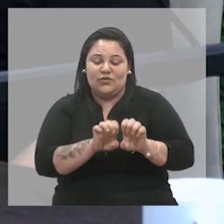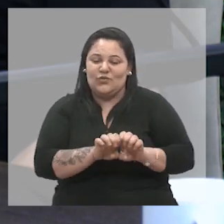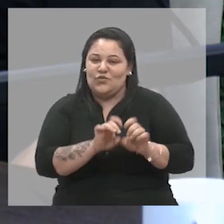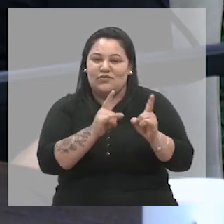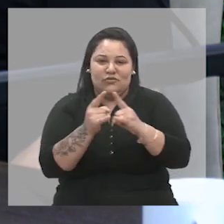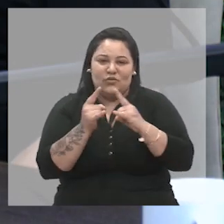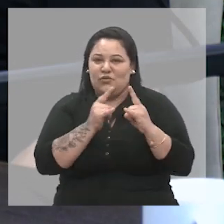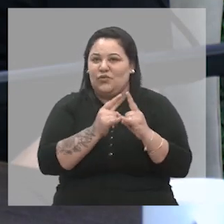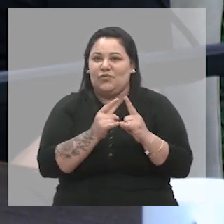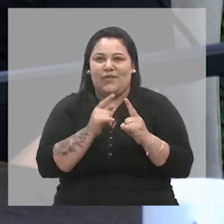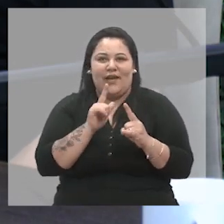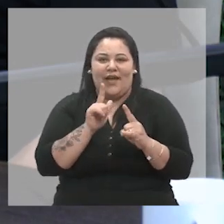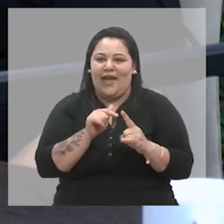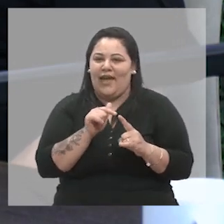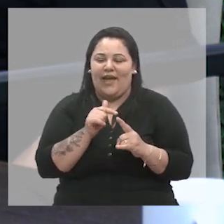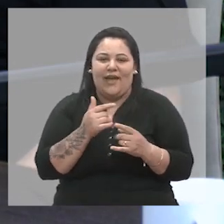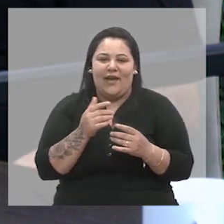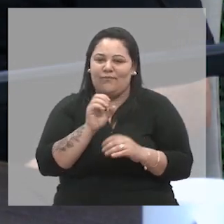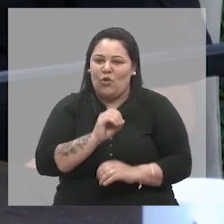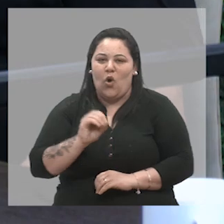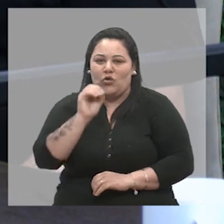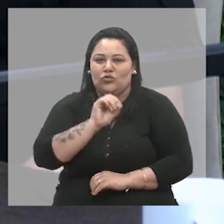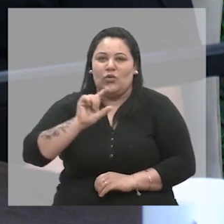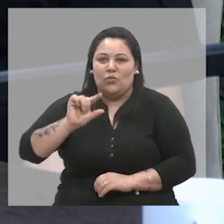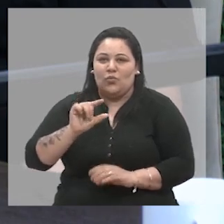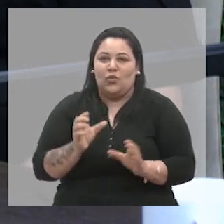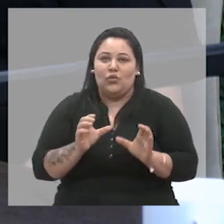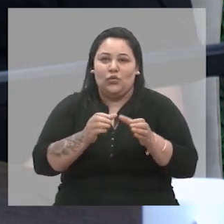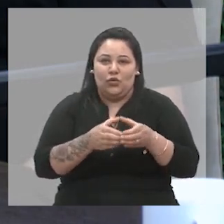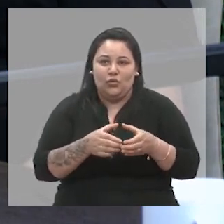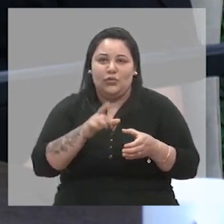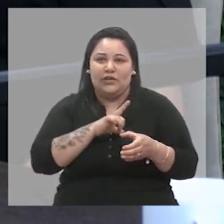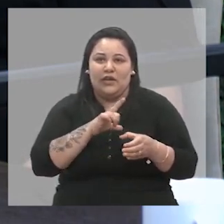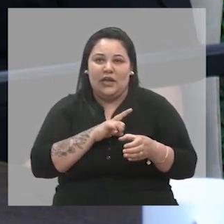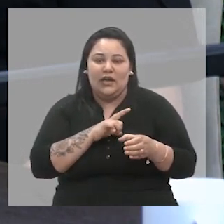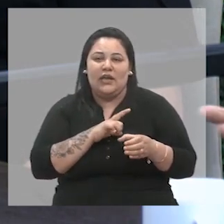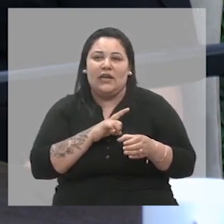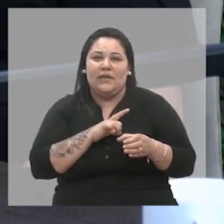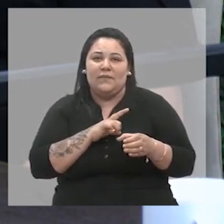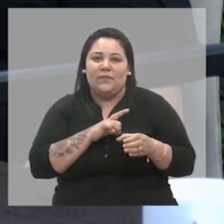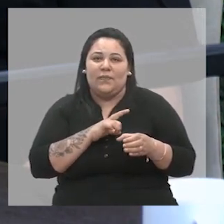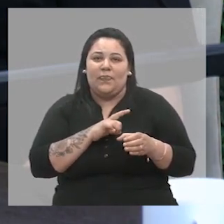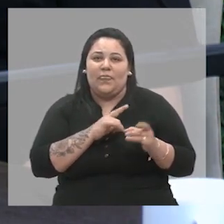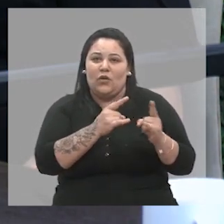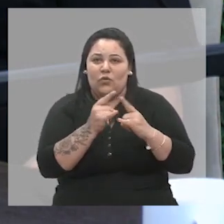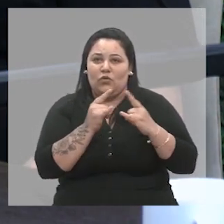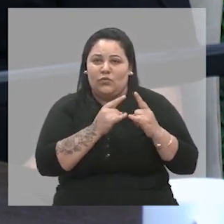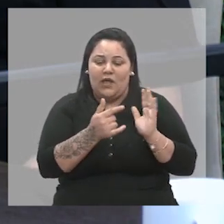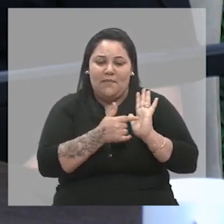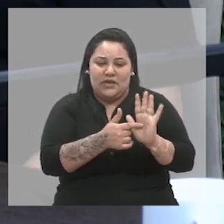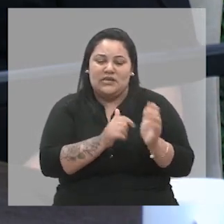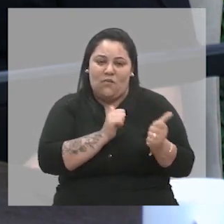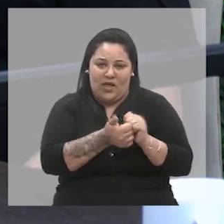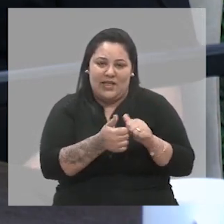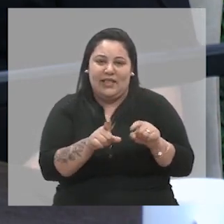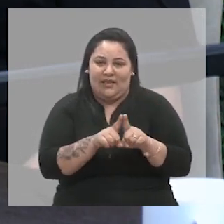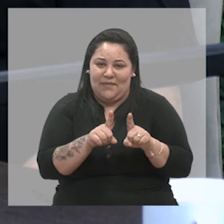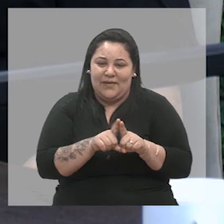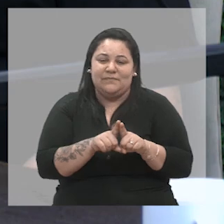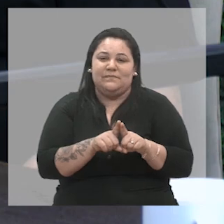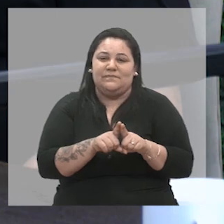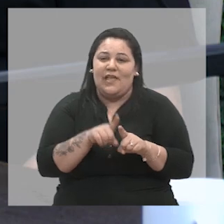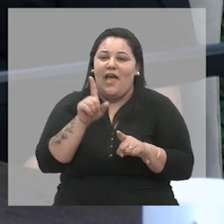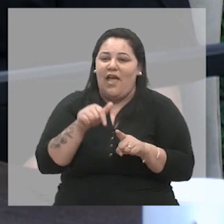estrutura do clube, é algo absurdo, assim, são poucas equipes que têm a estrutura que o clube apresenta para os atletas.